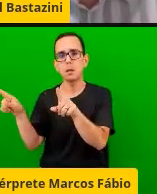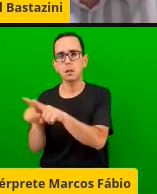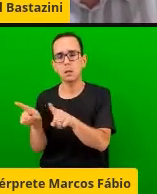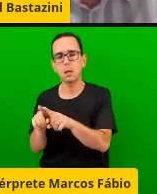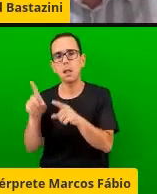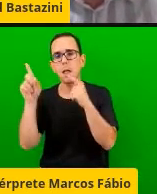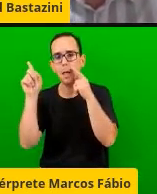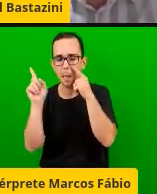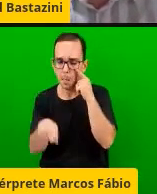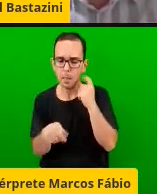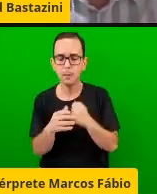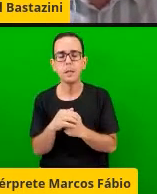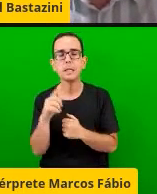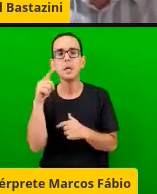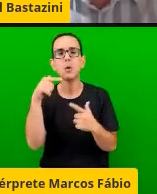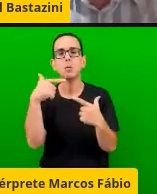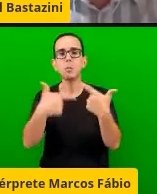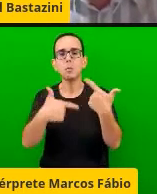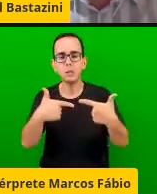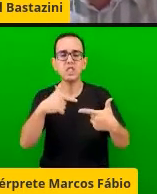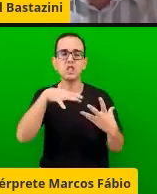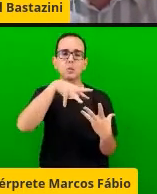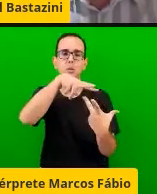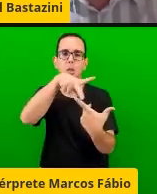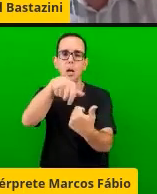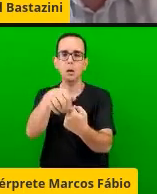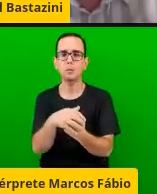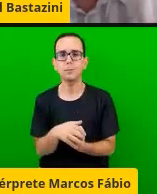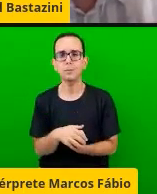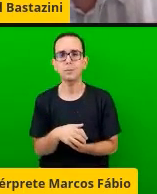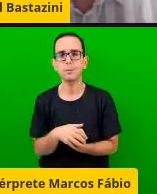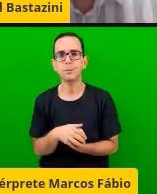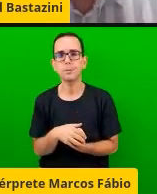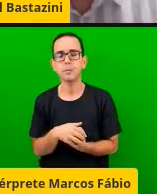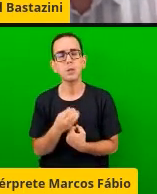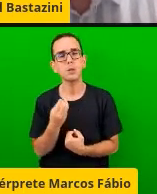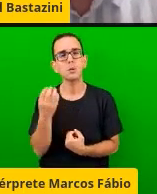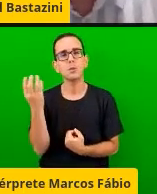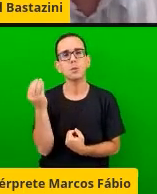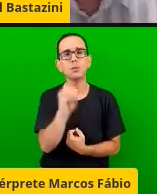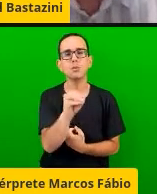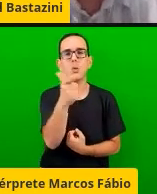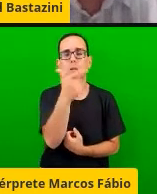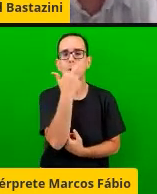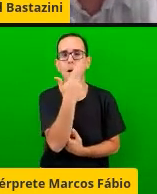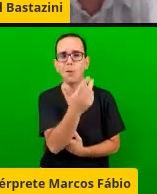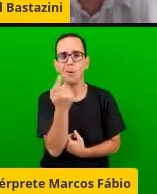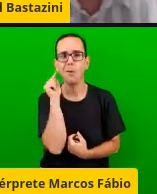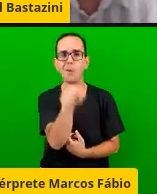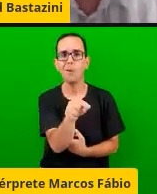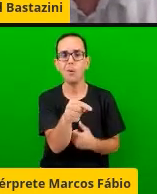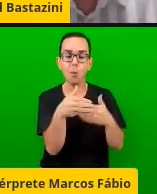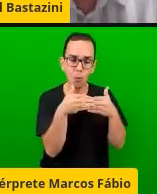ordem geopolítica mundial. E percebam, eu destaquei com uma outra cor, porque é a partir daí que a gente vai